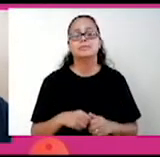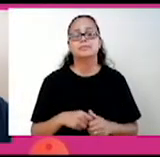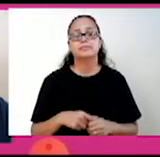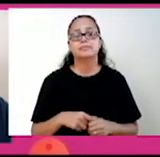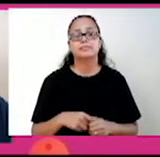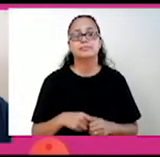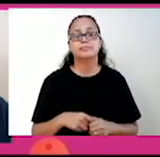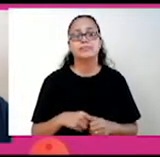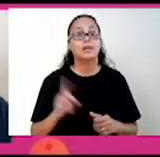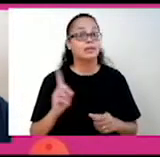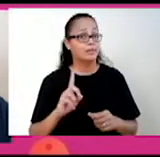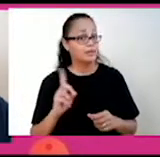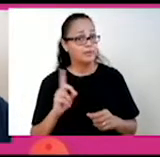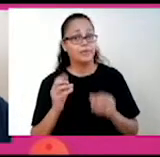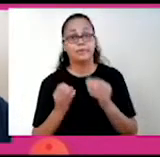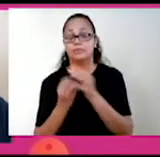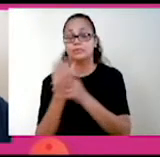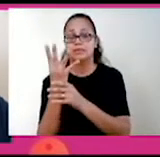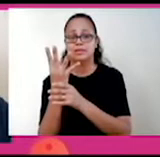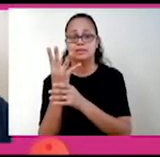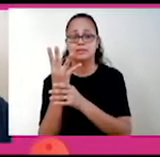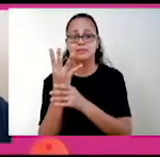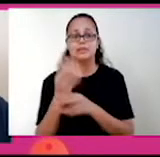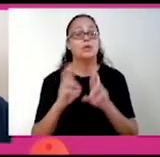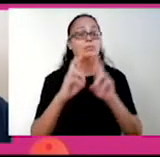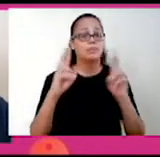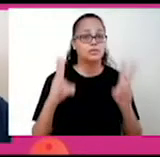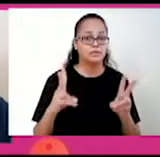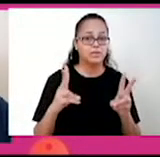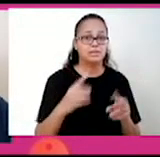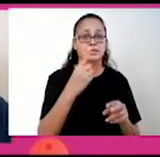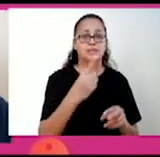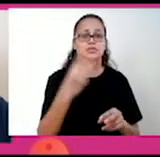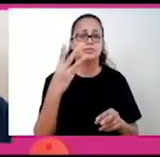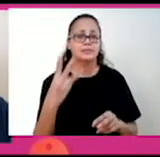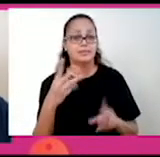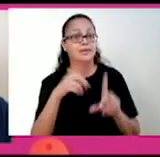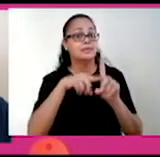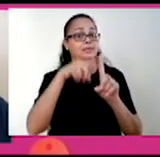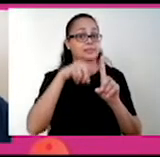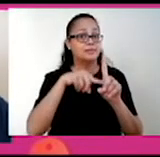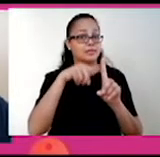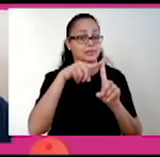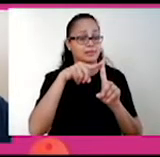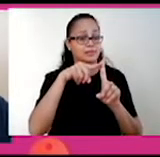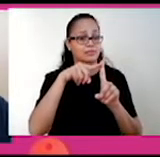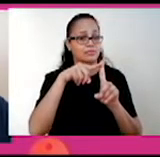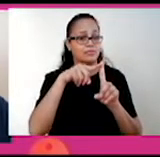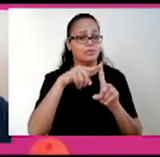próximos, não é isso que de fato acontece, né? Olha só, há uma diferença aí, ó, de 13 graus de média térmica,